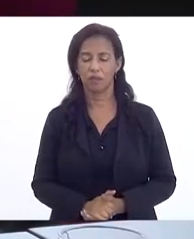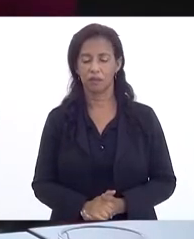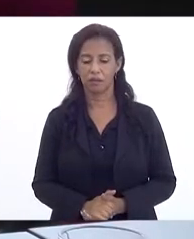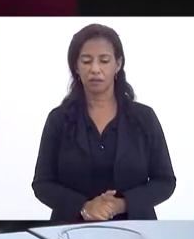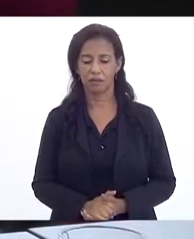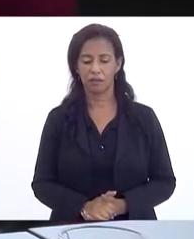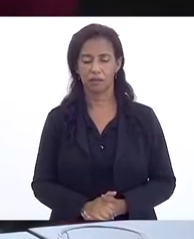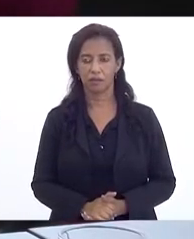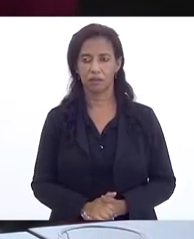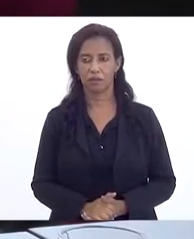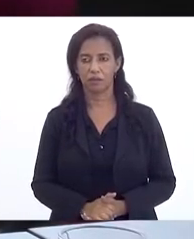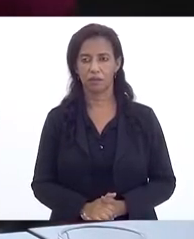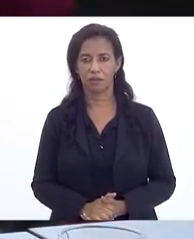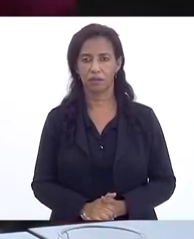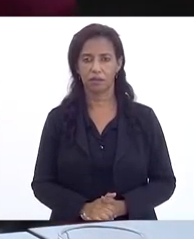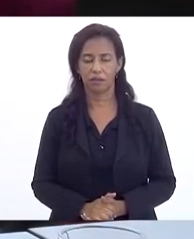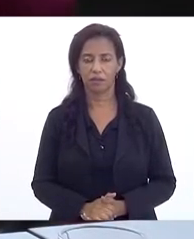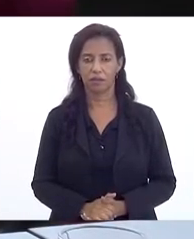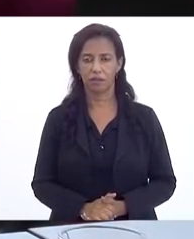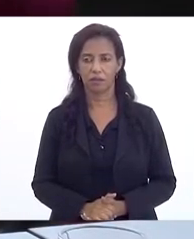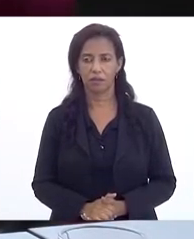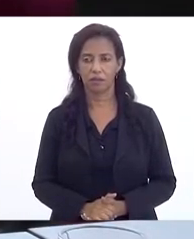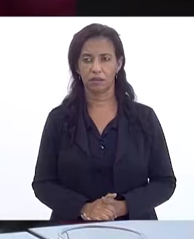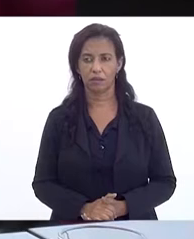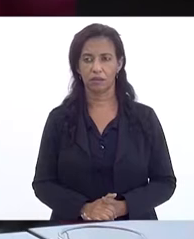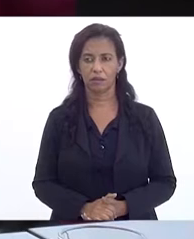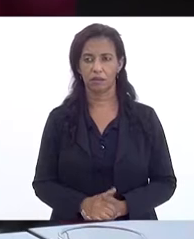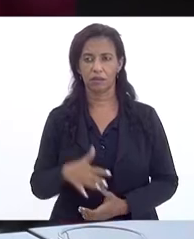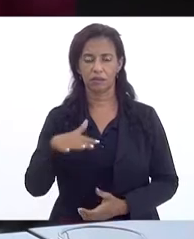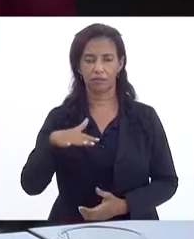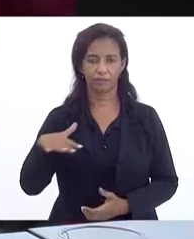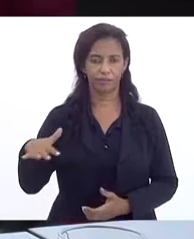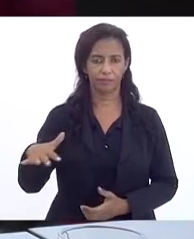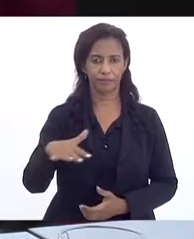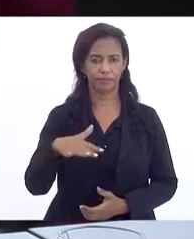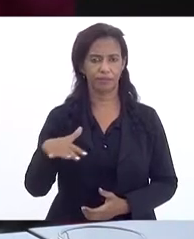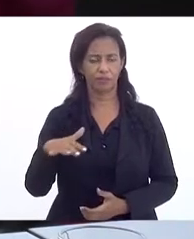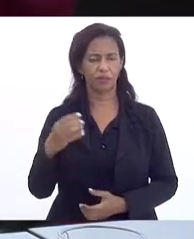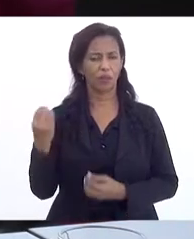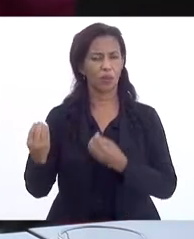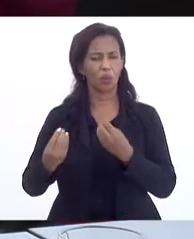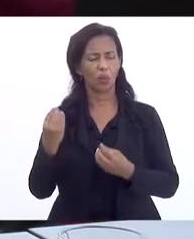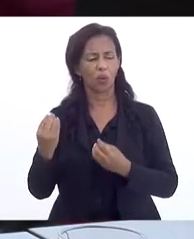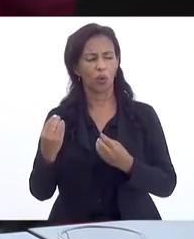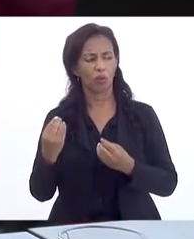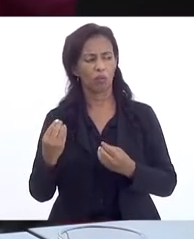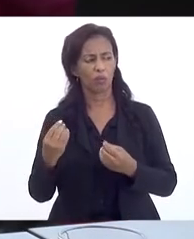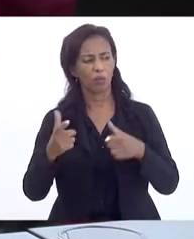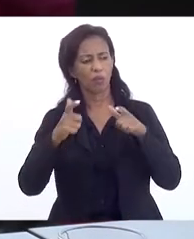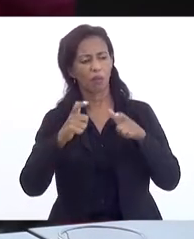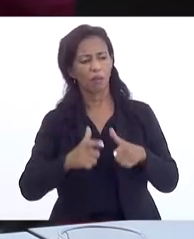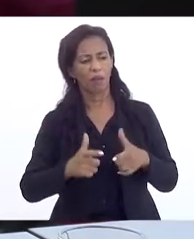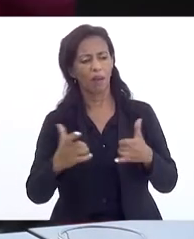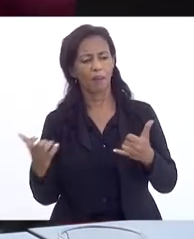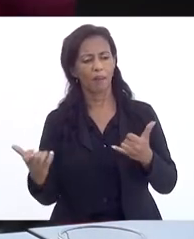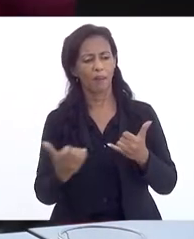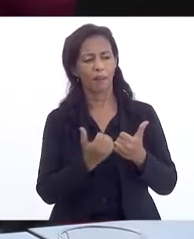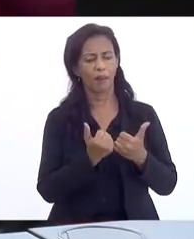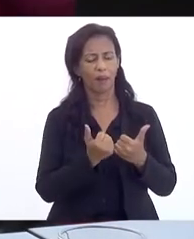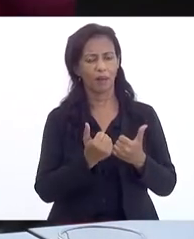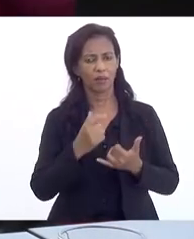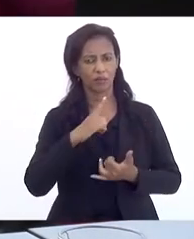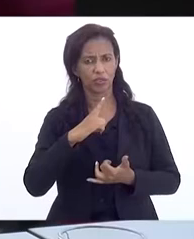campo... teórico, como é que você pega um bem material que existe,